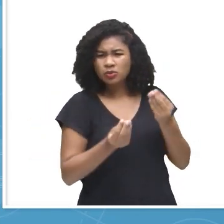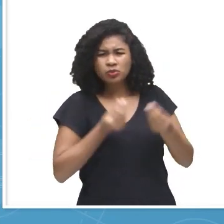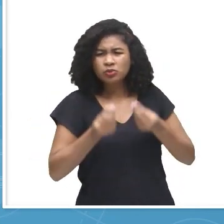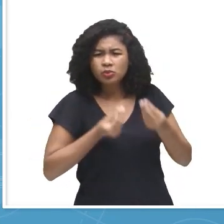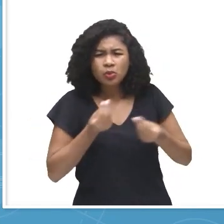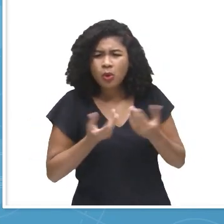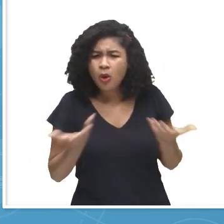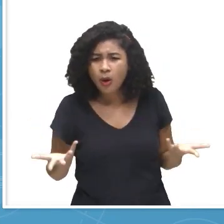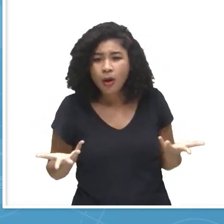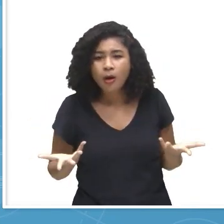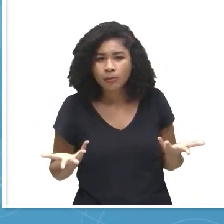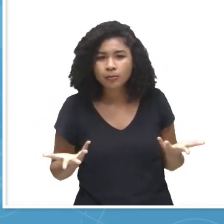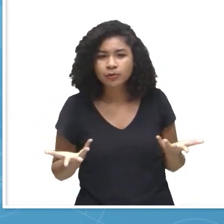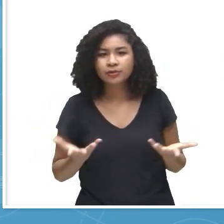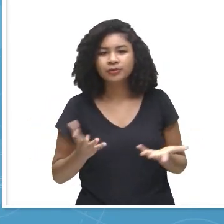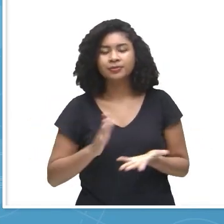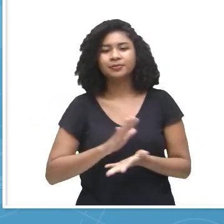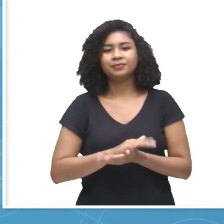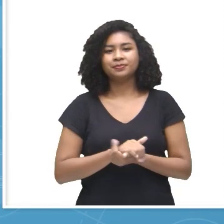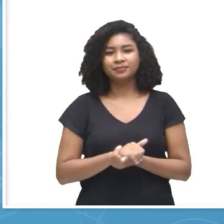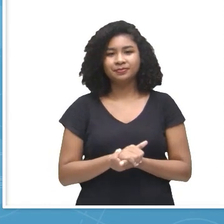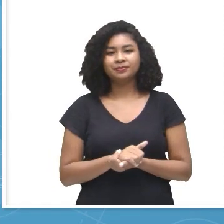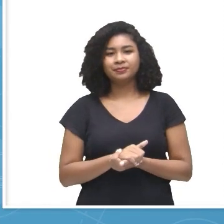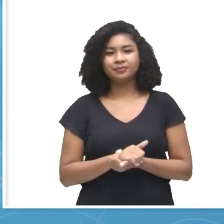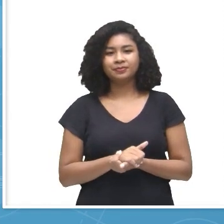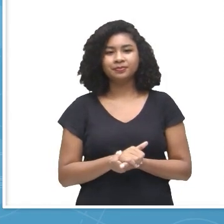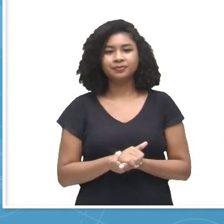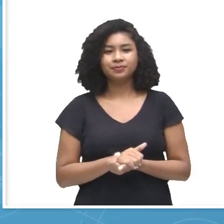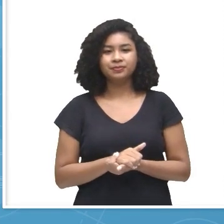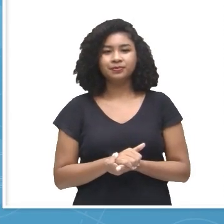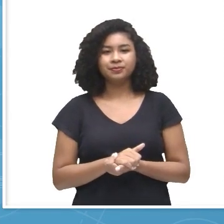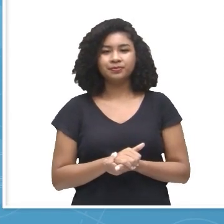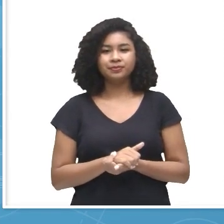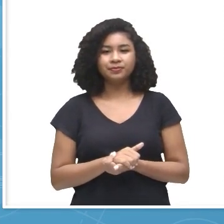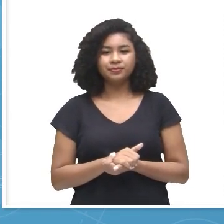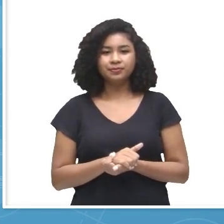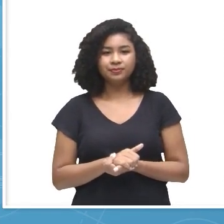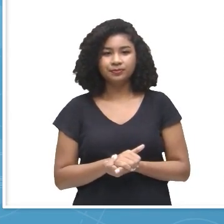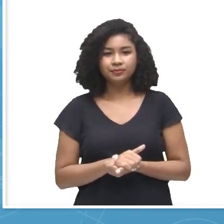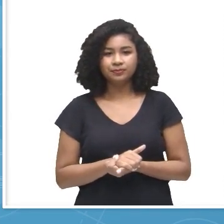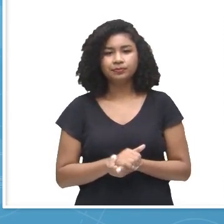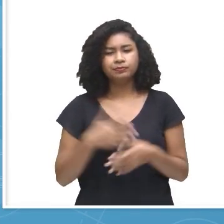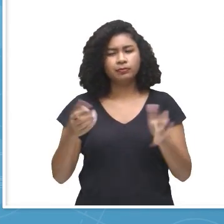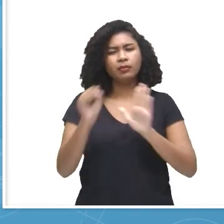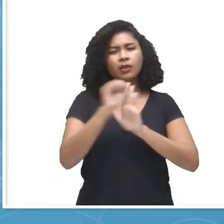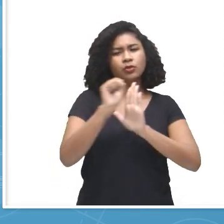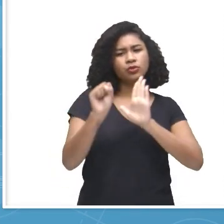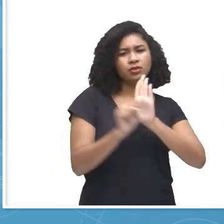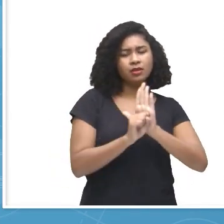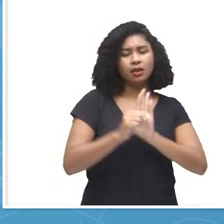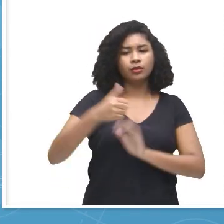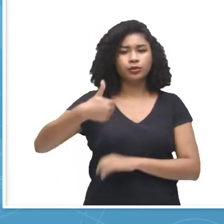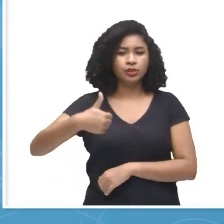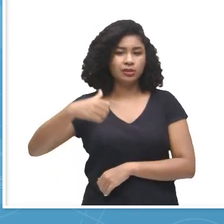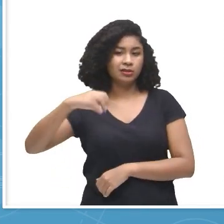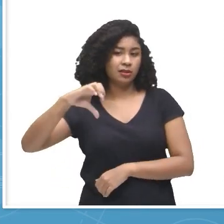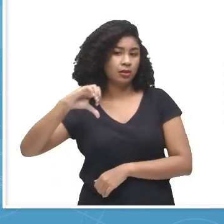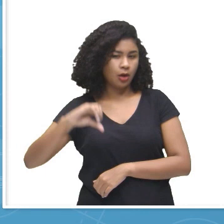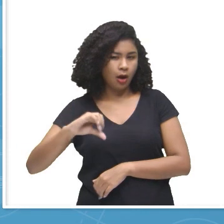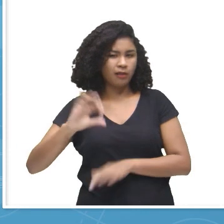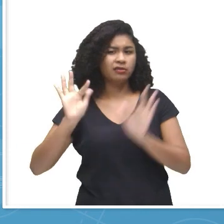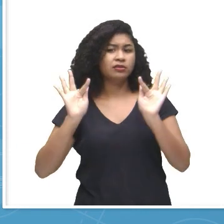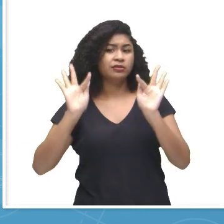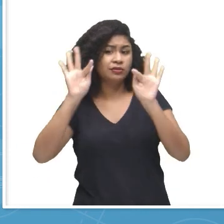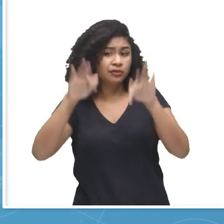do desenho no âmbito da publicidade? Desde o final do século XIX, os desenhos eram